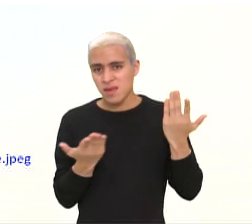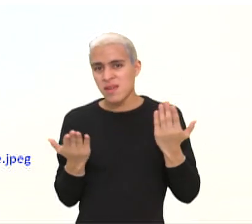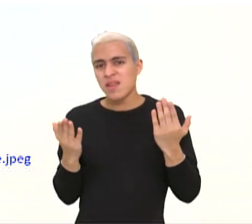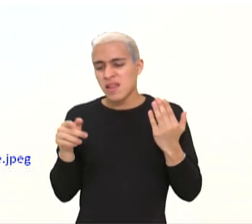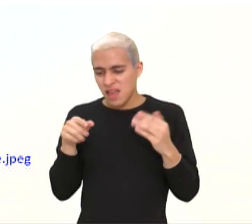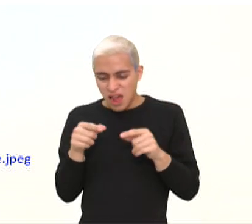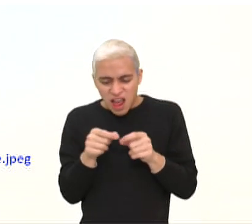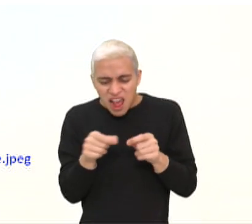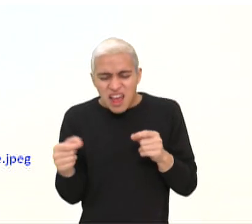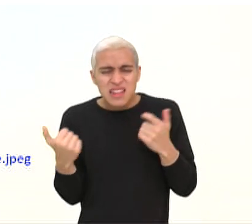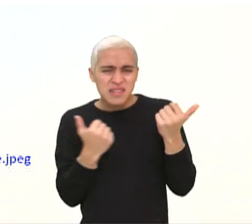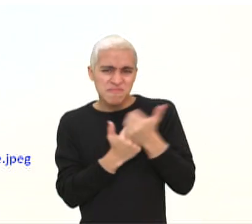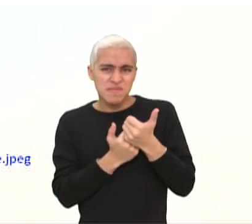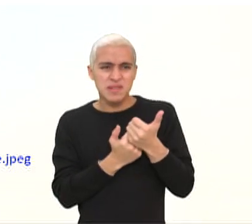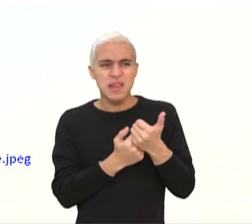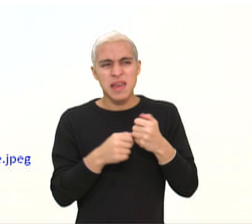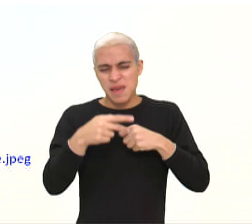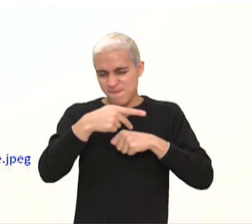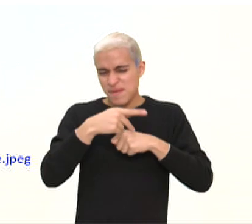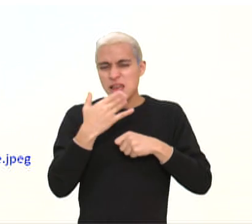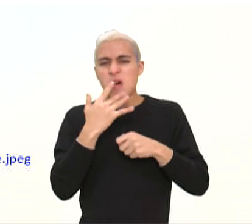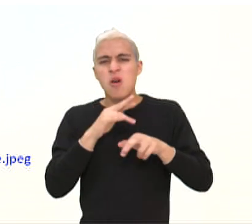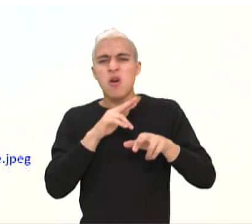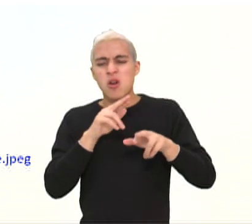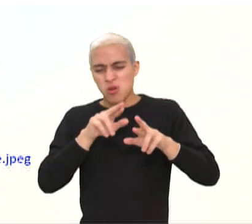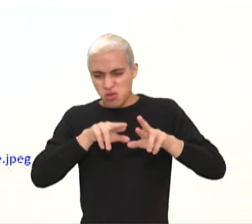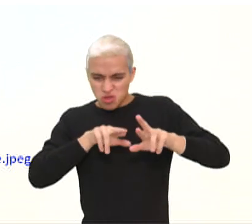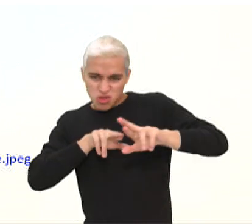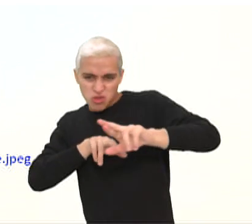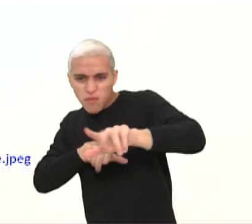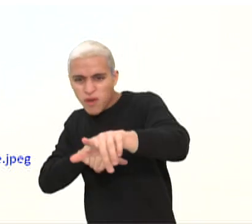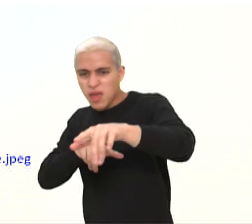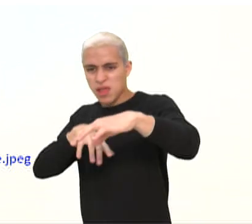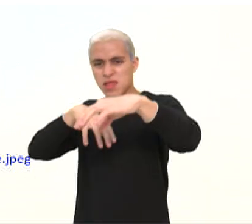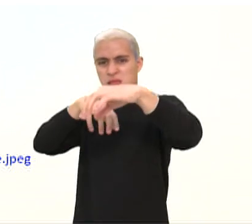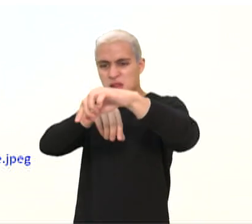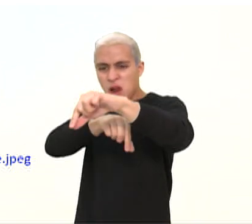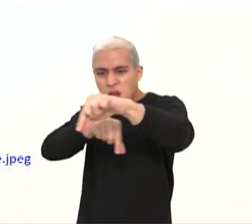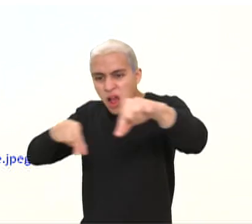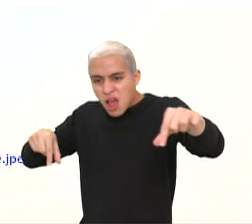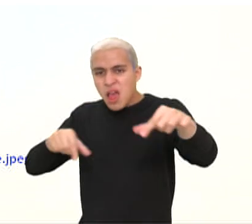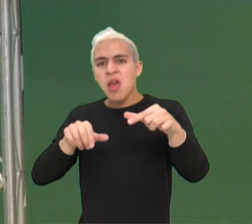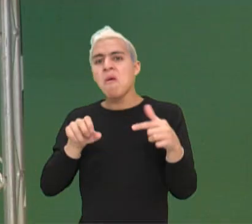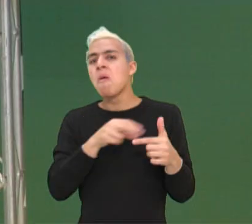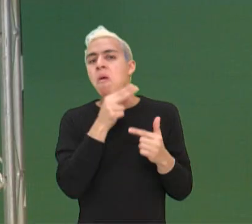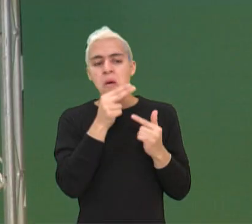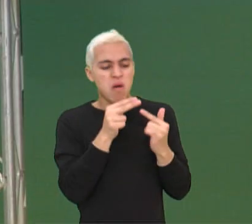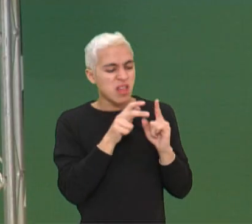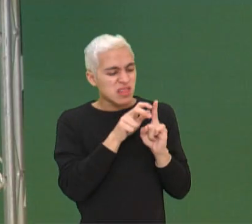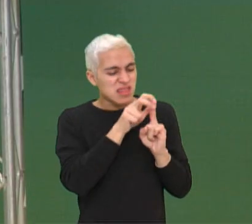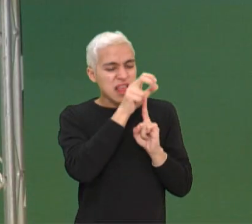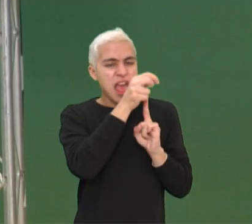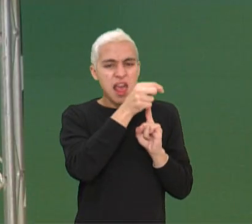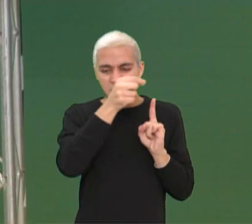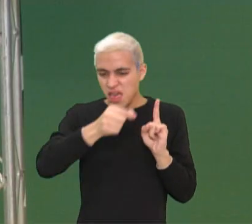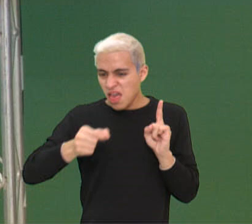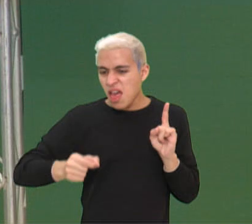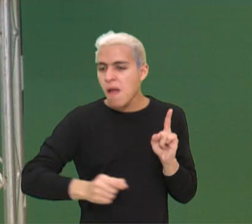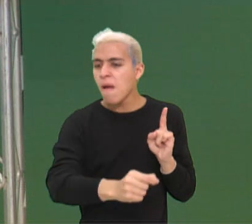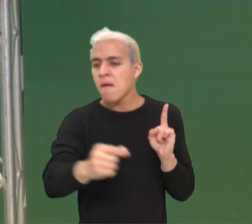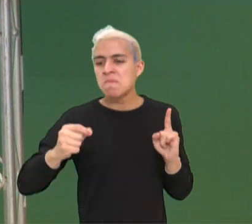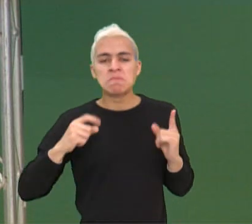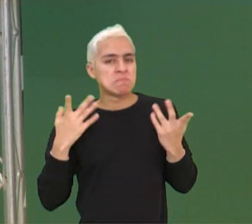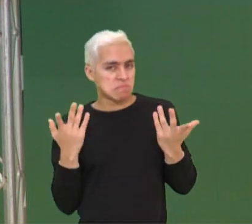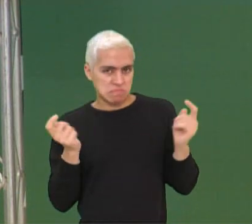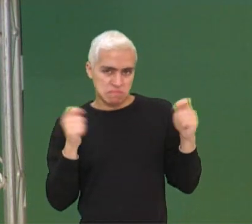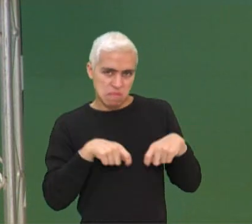pedras, pedrinhas de diferente cor, tampinha de garrafa. Então, ele é bem simples, bem fácil de você fazer, você consegue